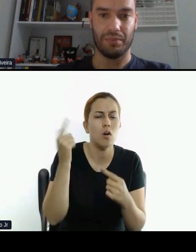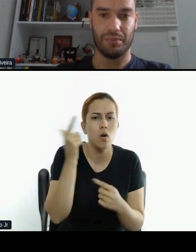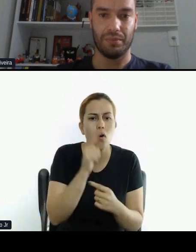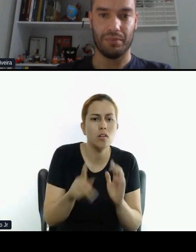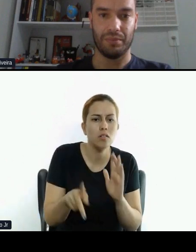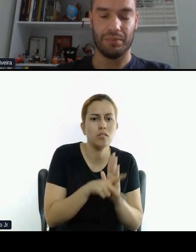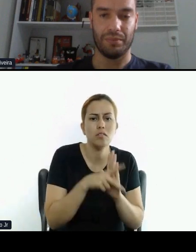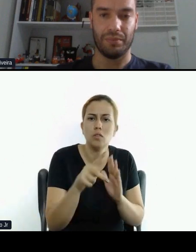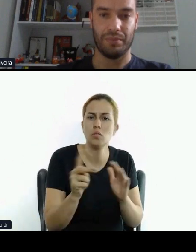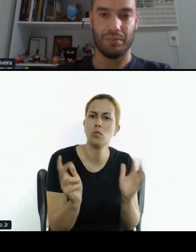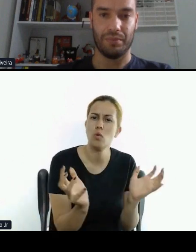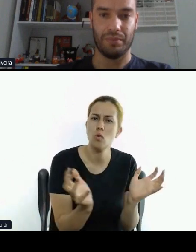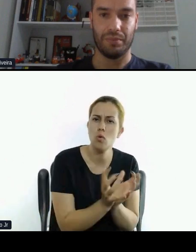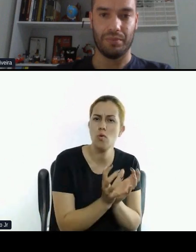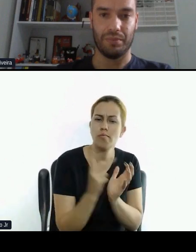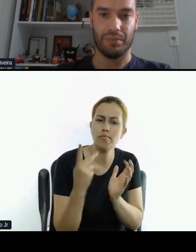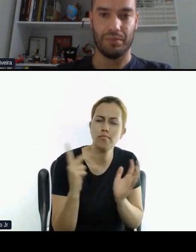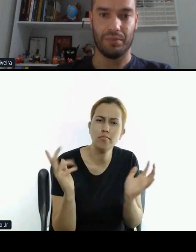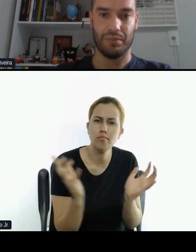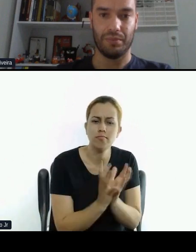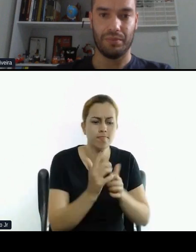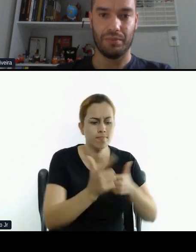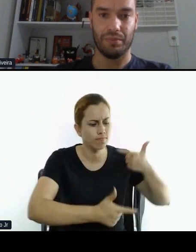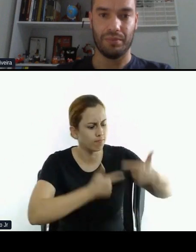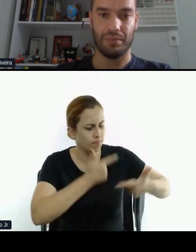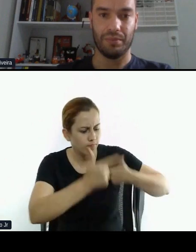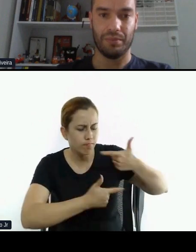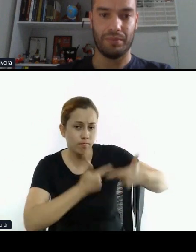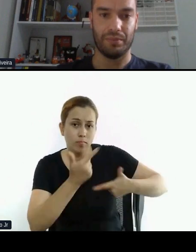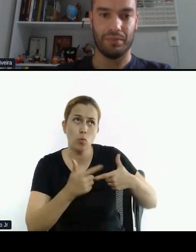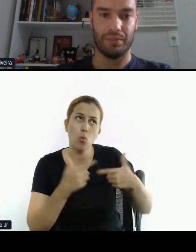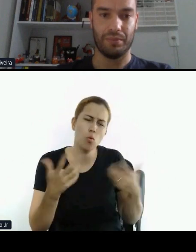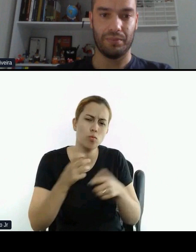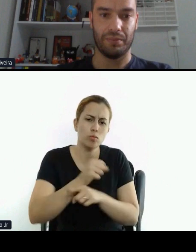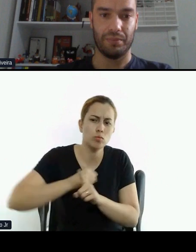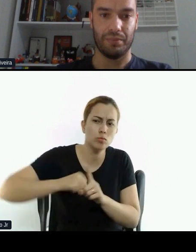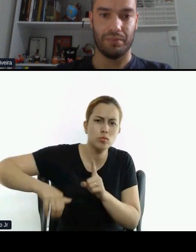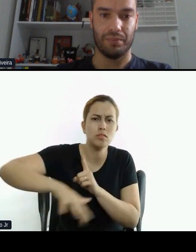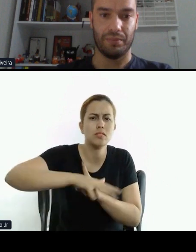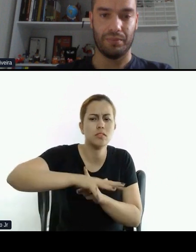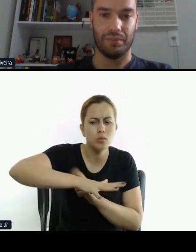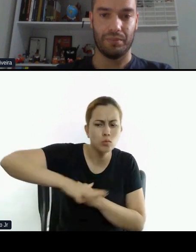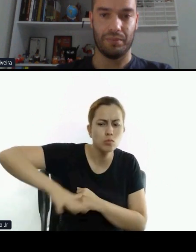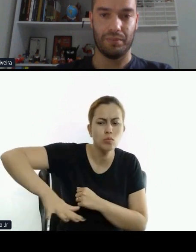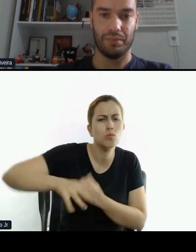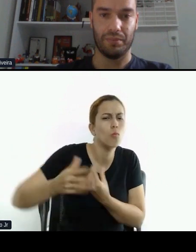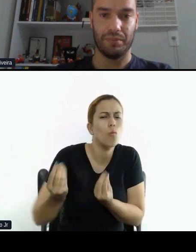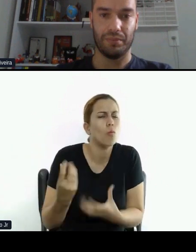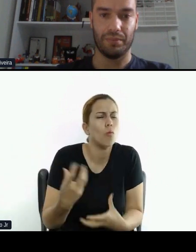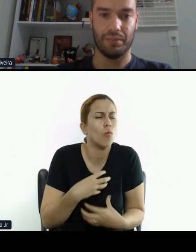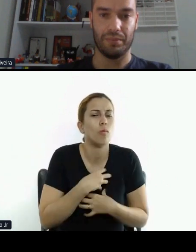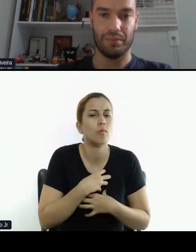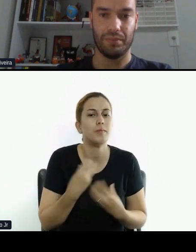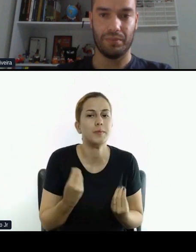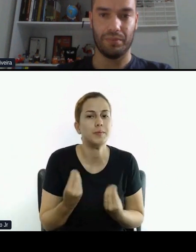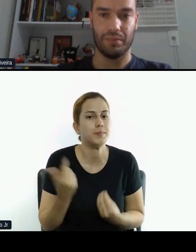organização, né, que você trabalha, como na sociedade como um todo. Aí fique à vontade, porque